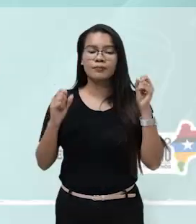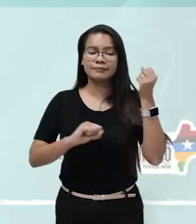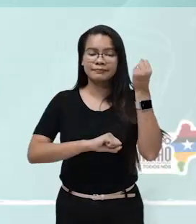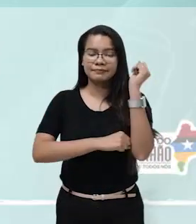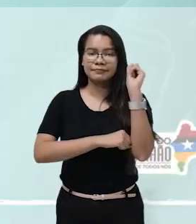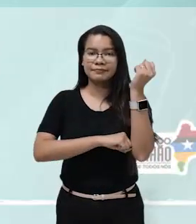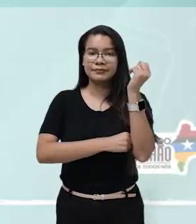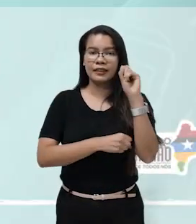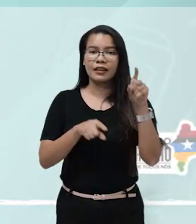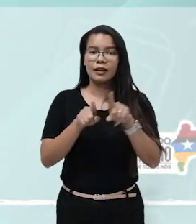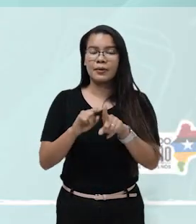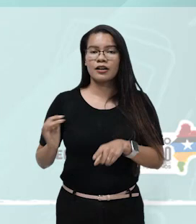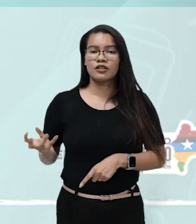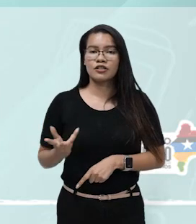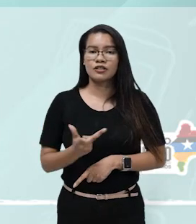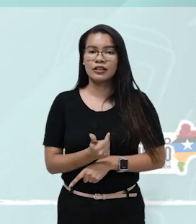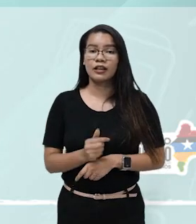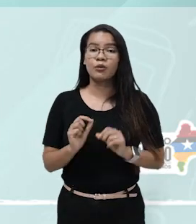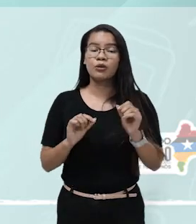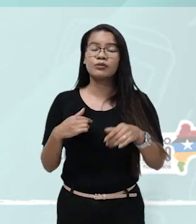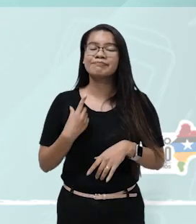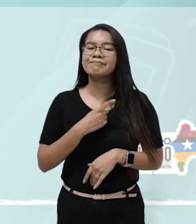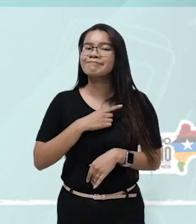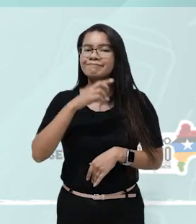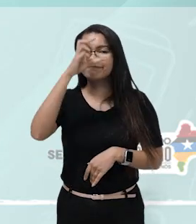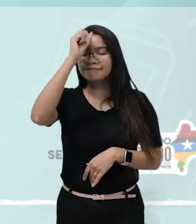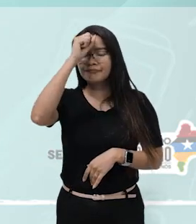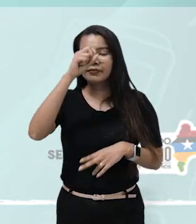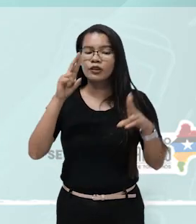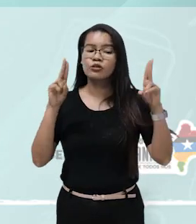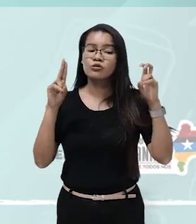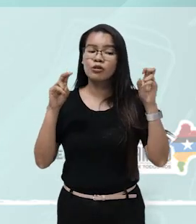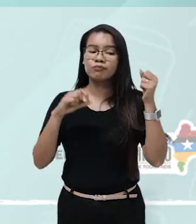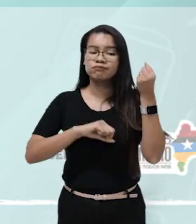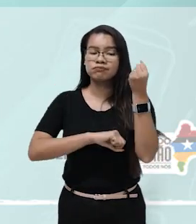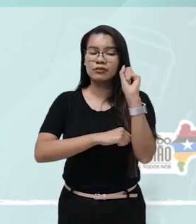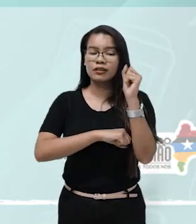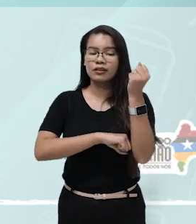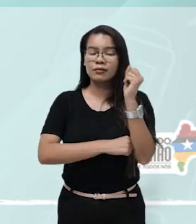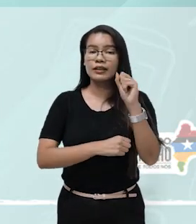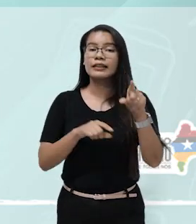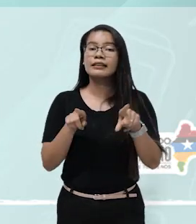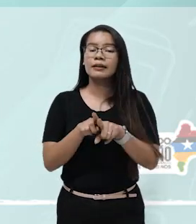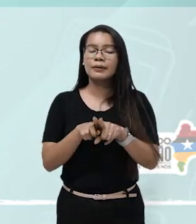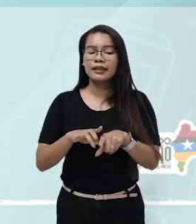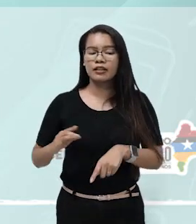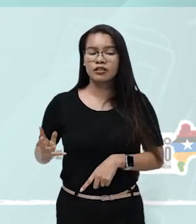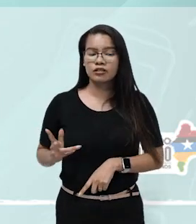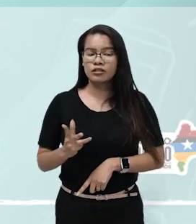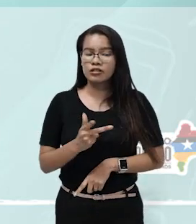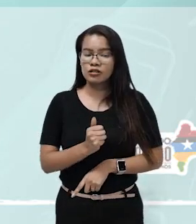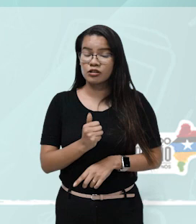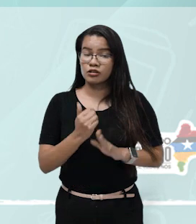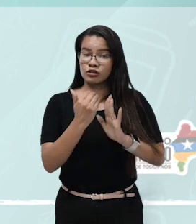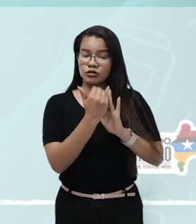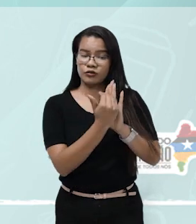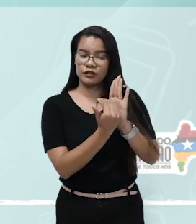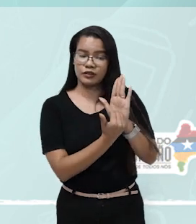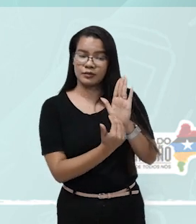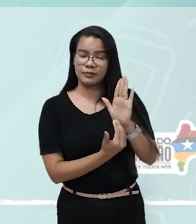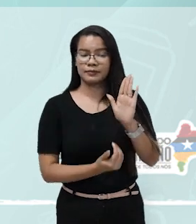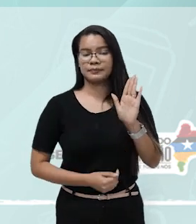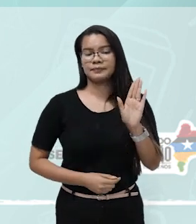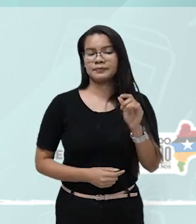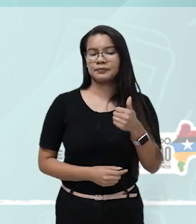certo? Então, o que é que nós iremos aprender aqui sobre coordenação motora e agilidade? Dividir da seguinte forma: as